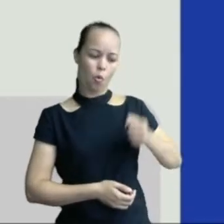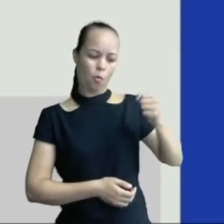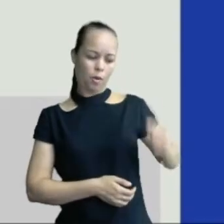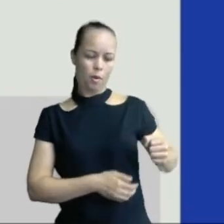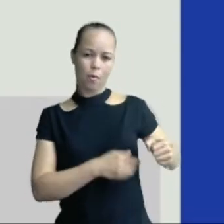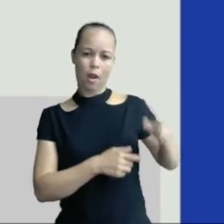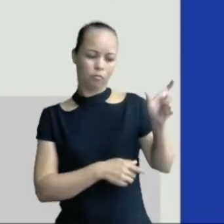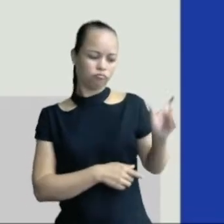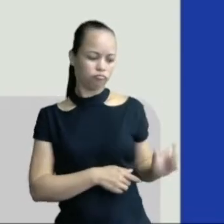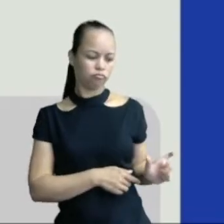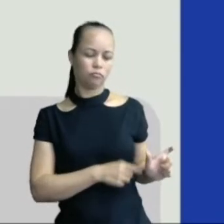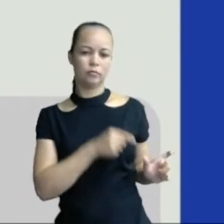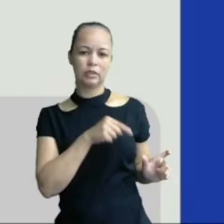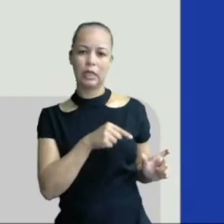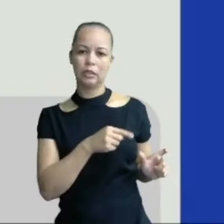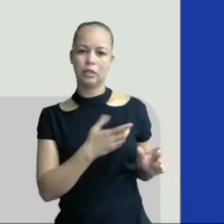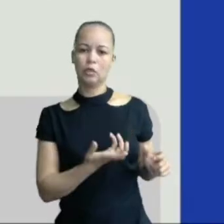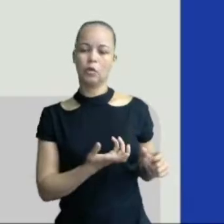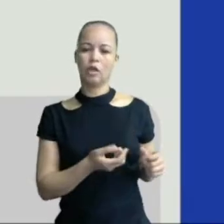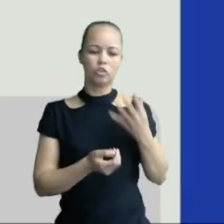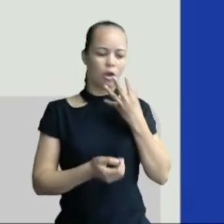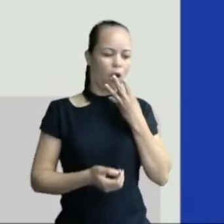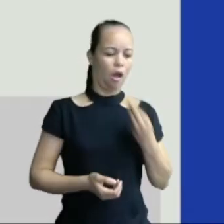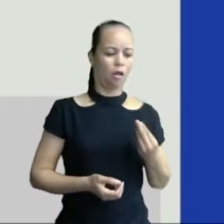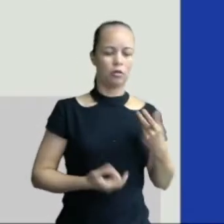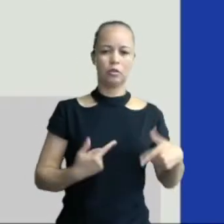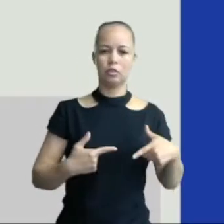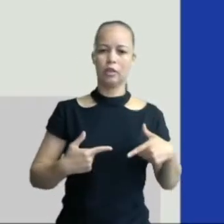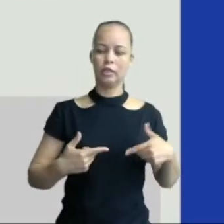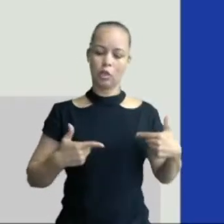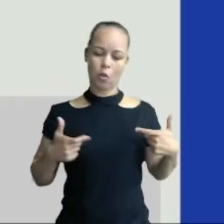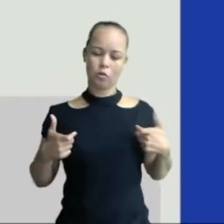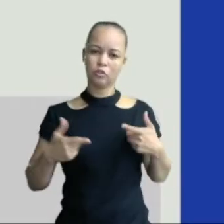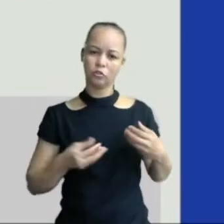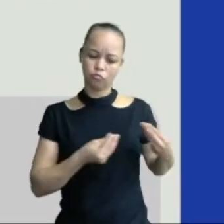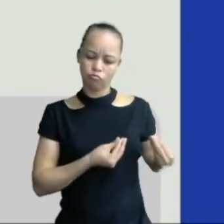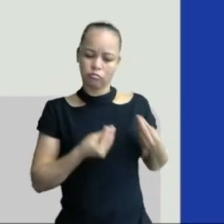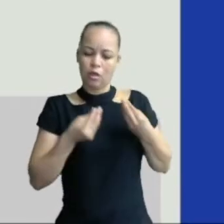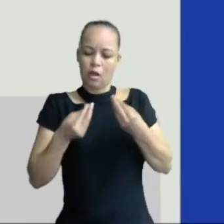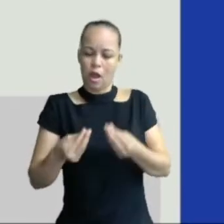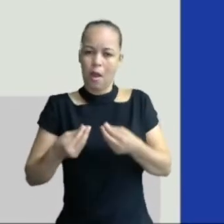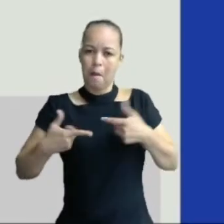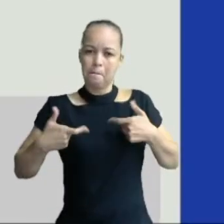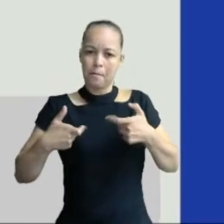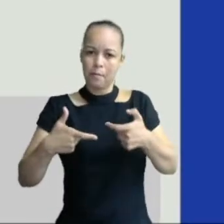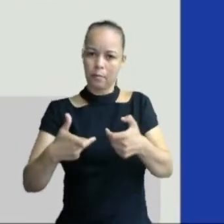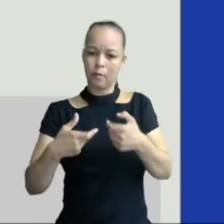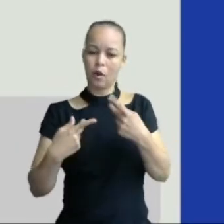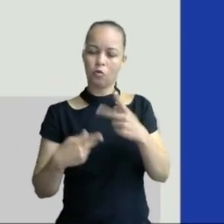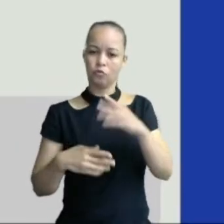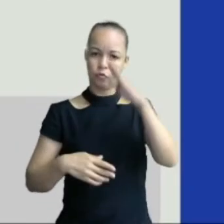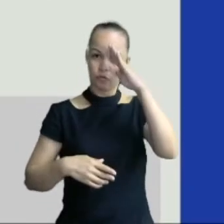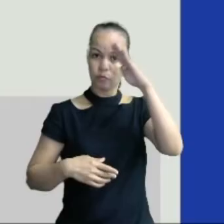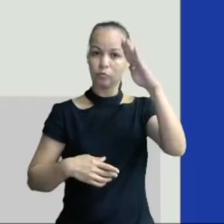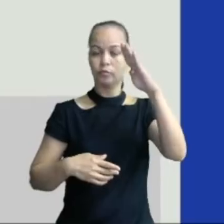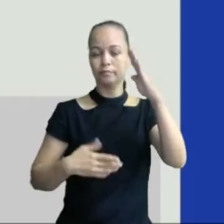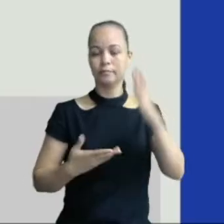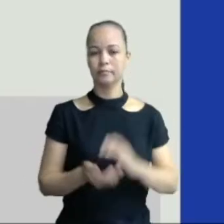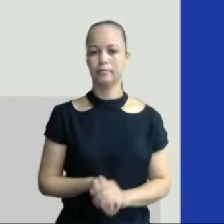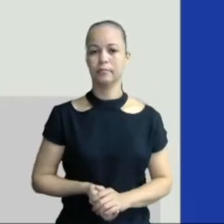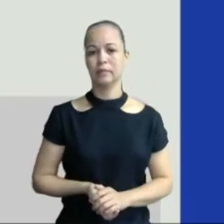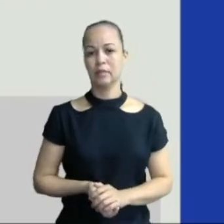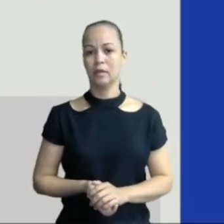eles, além de alento, forneciam armas aos nossos bravos soldados. De acordo com a crença